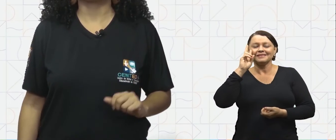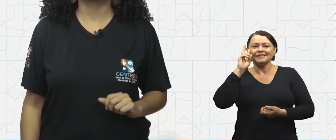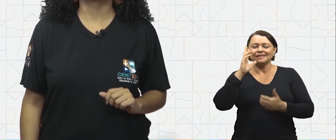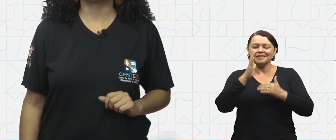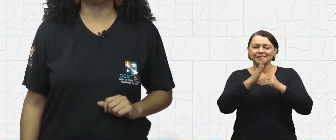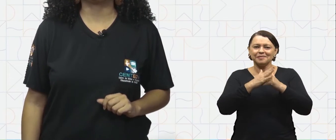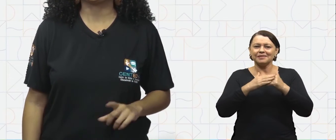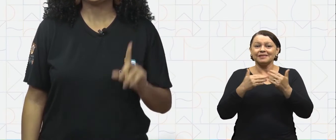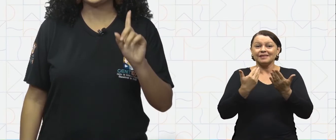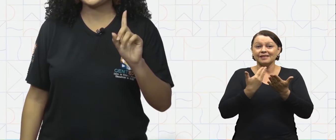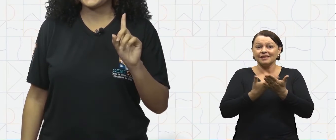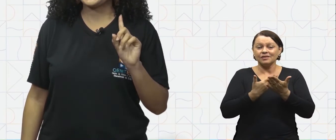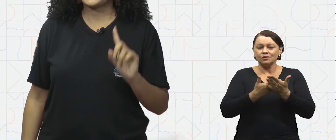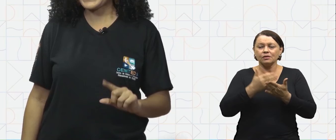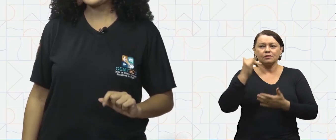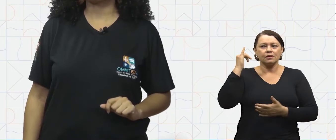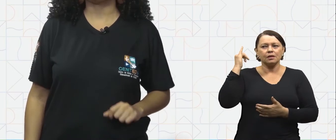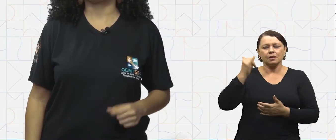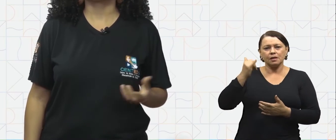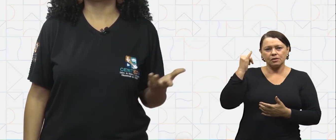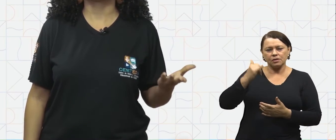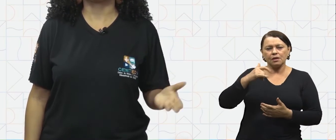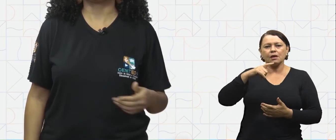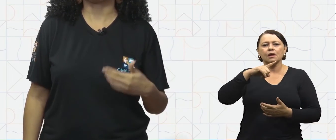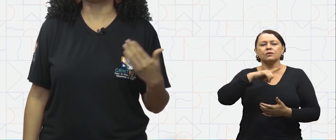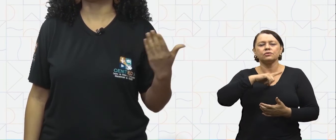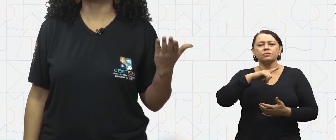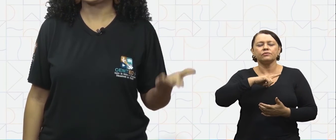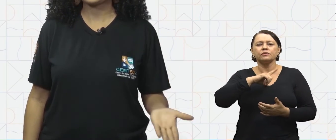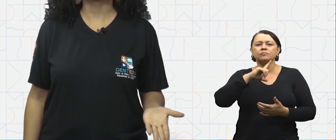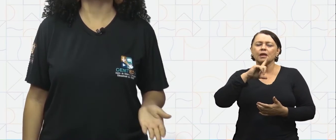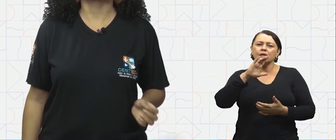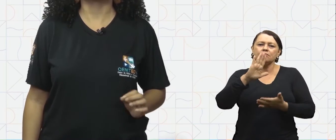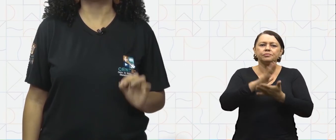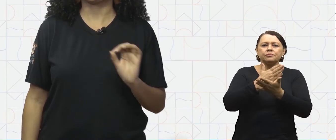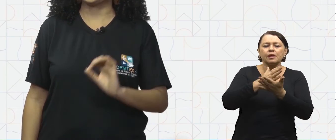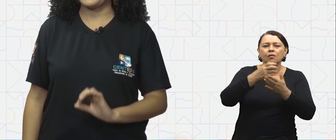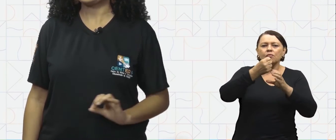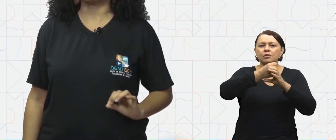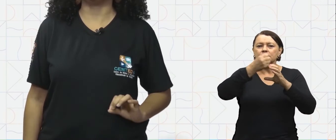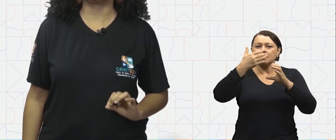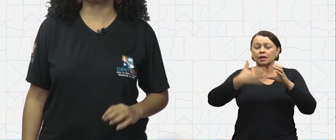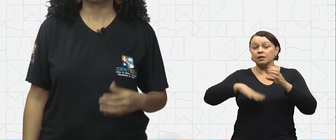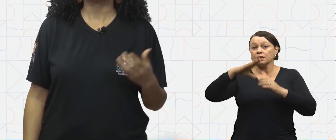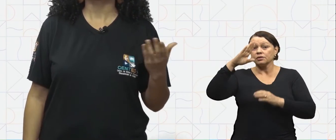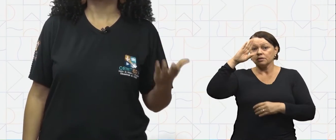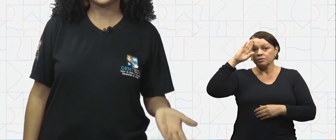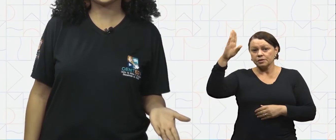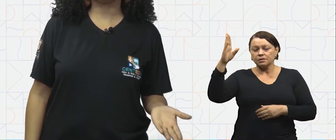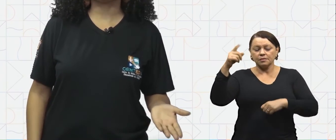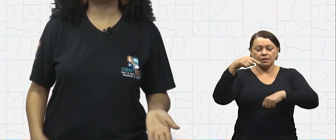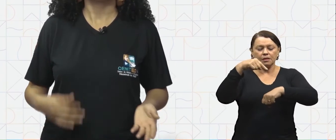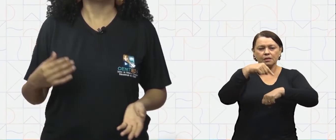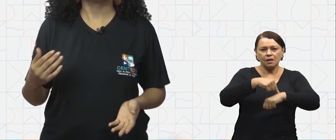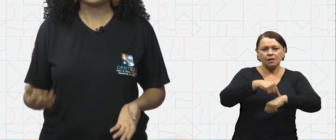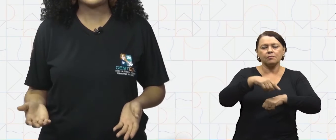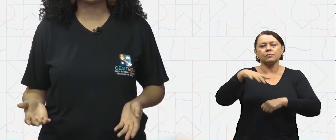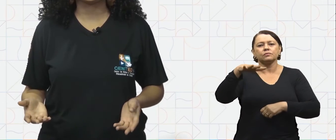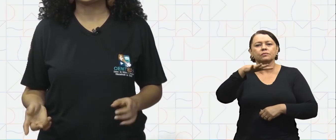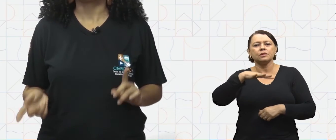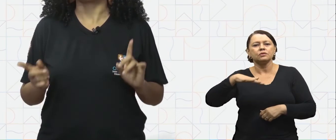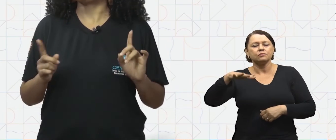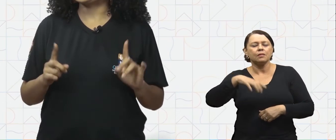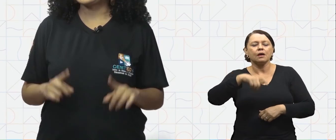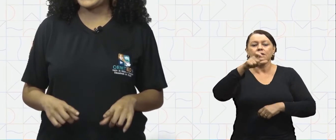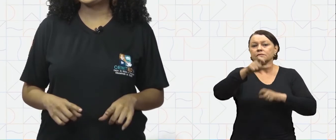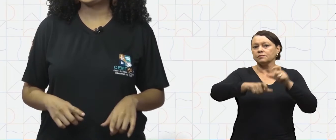Lembre-se, querido estudante, de que as narrativas possuem algumas características marcantes: tempo,